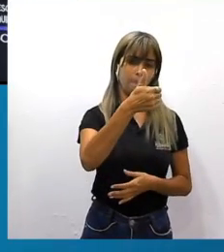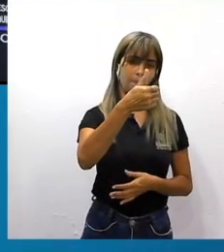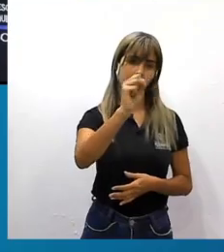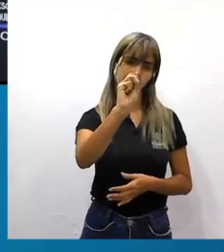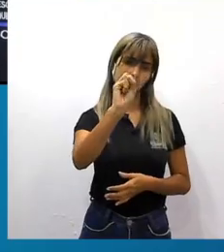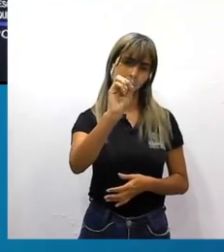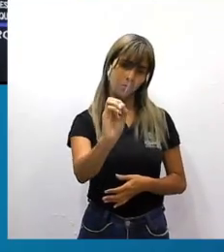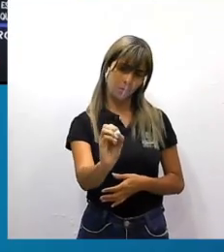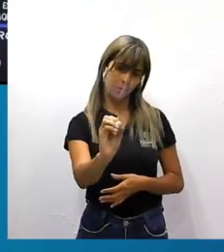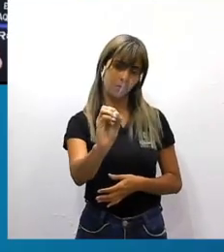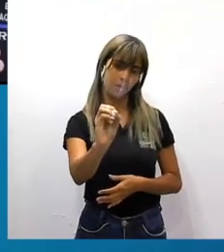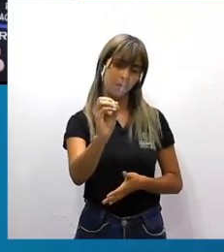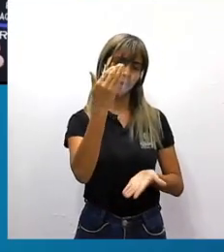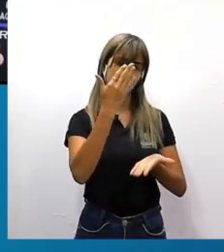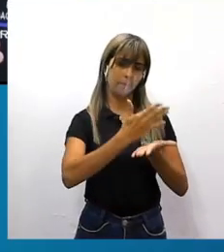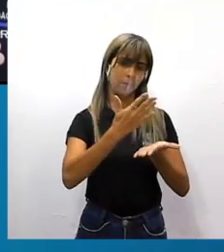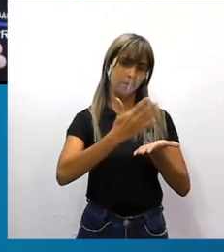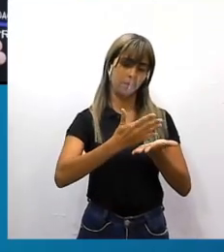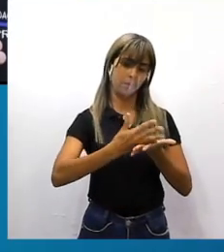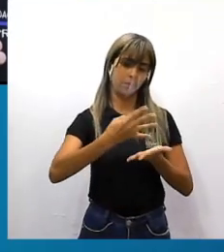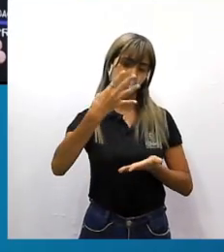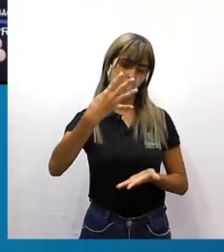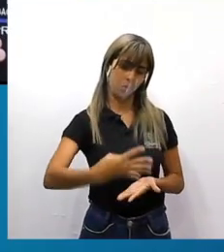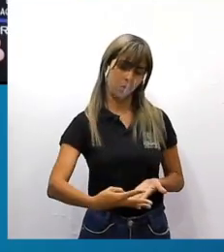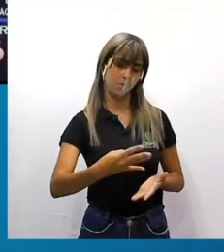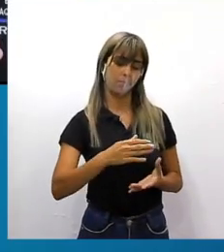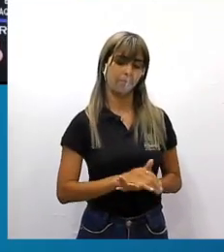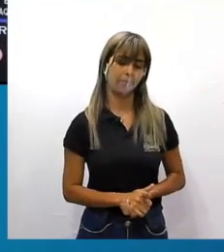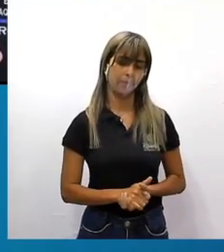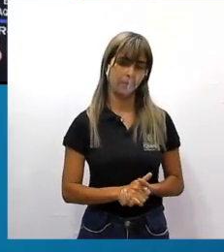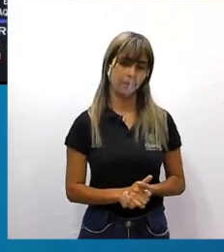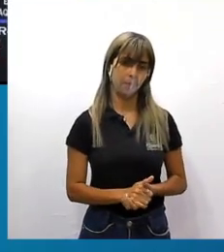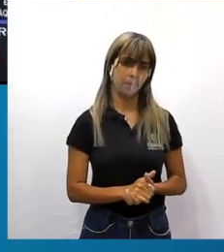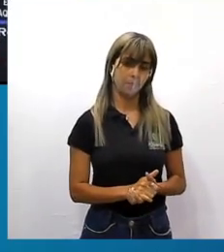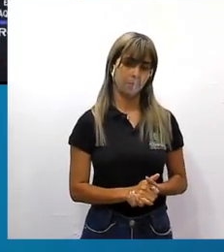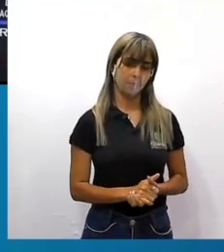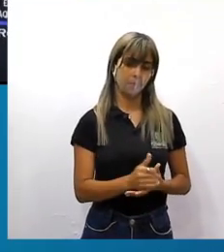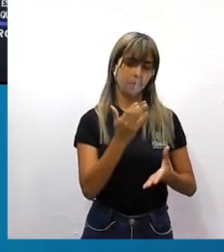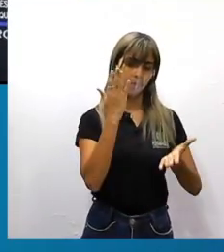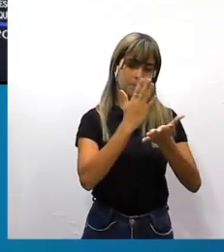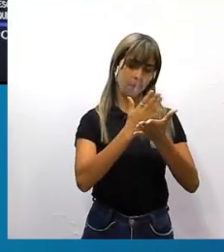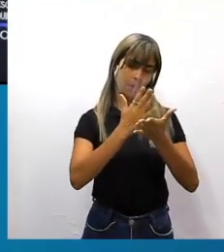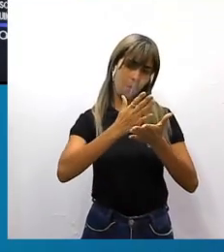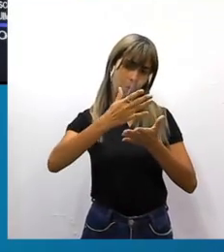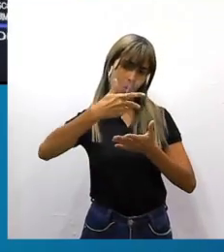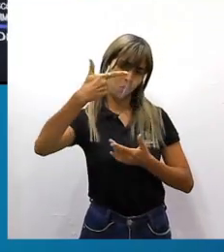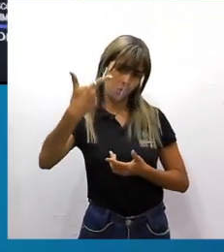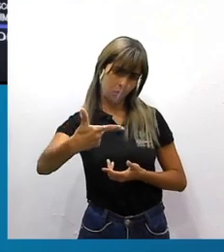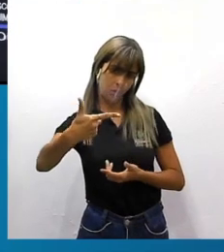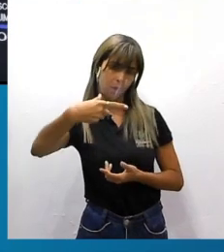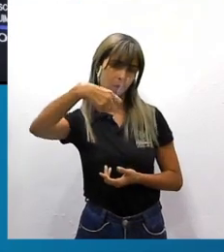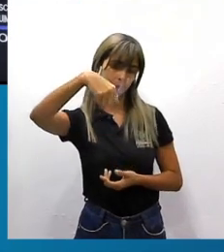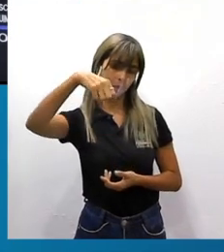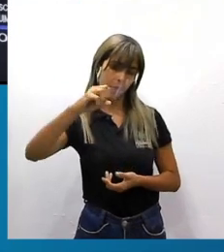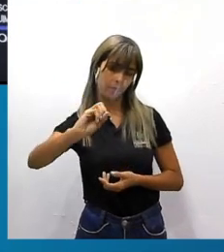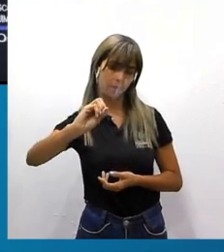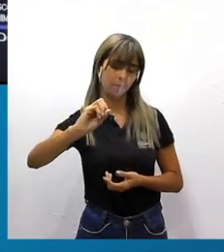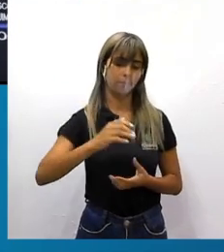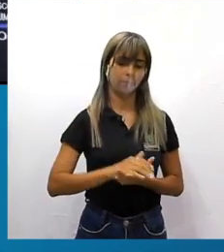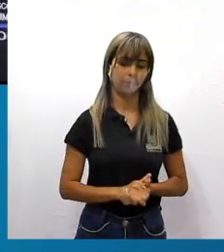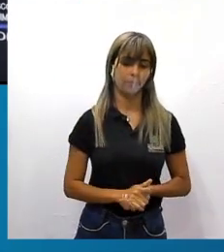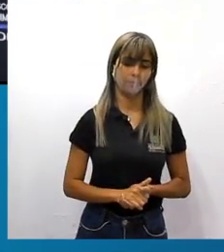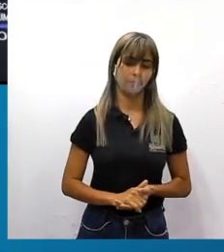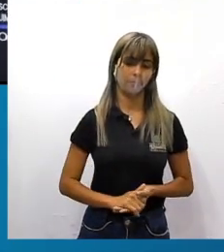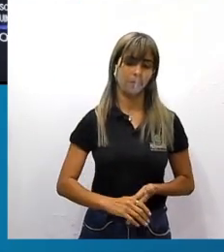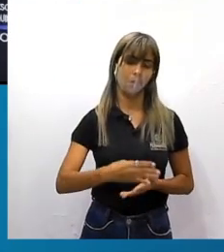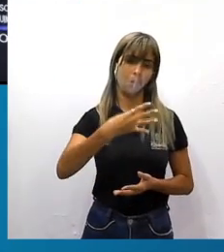Veja aí. 180, 4. Se eu dividir 180 por 2, dá 90. Então, 45, não é?